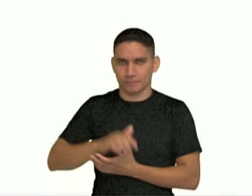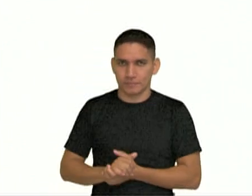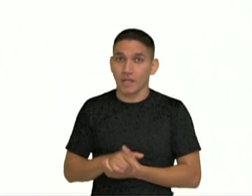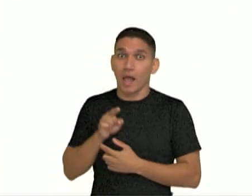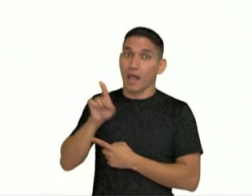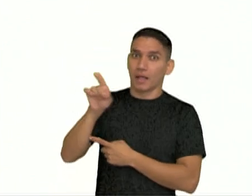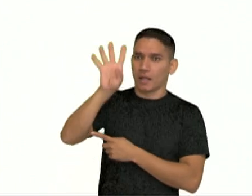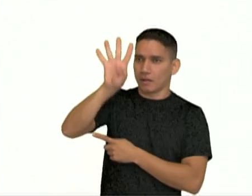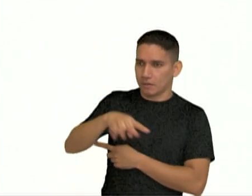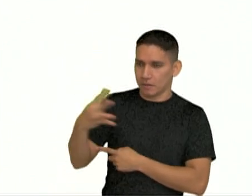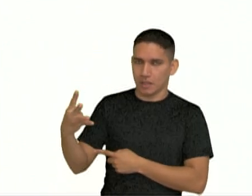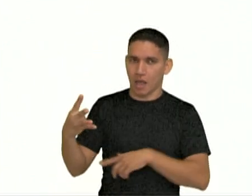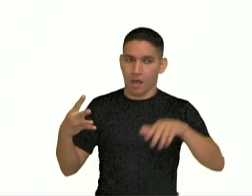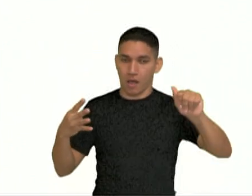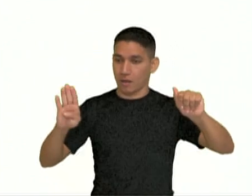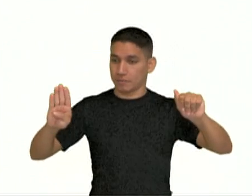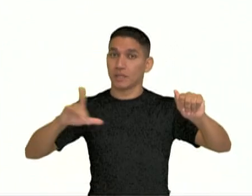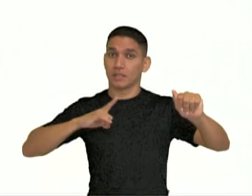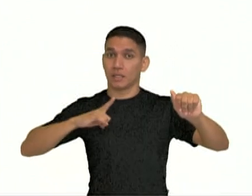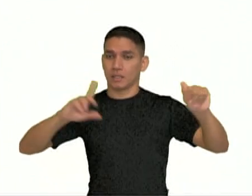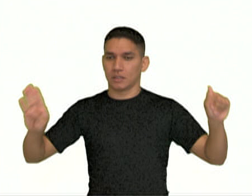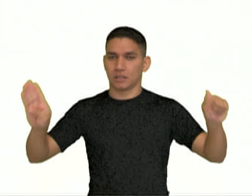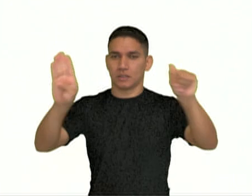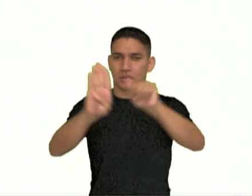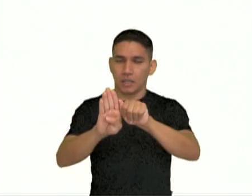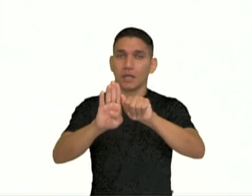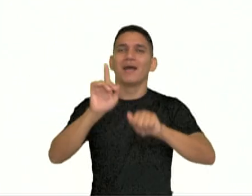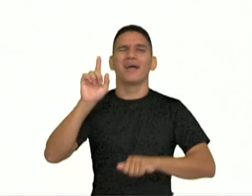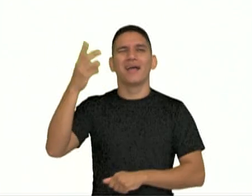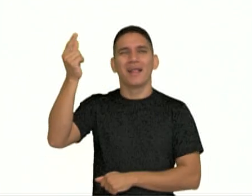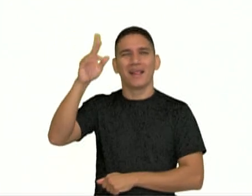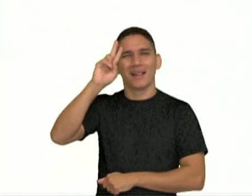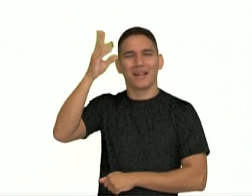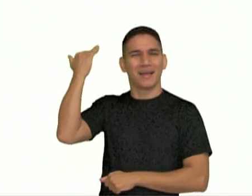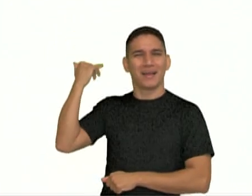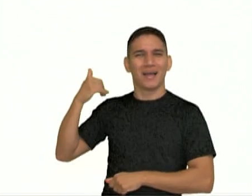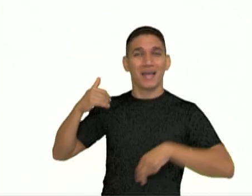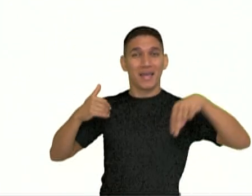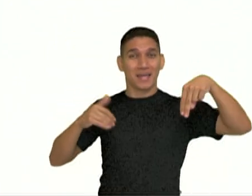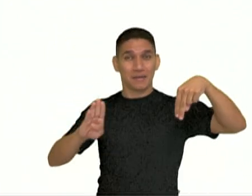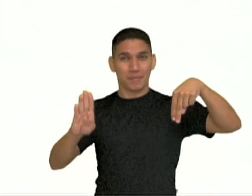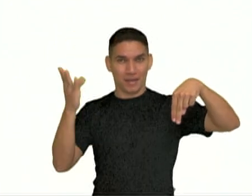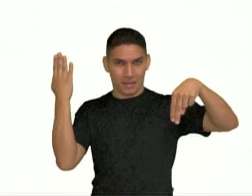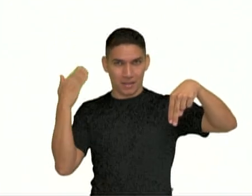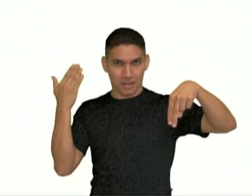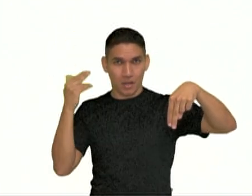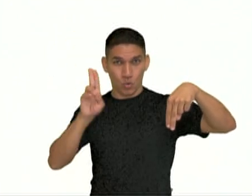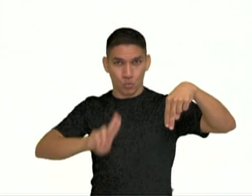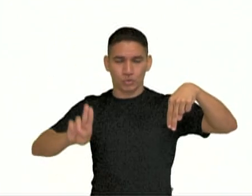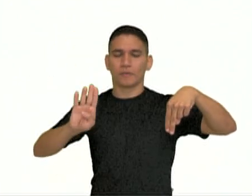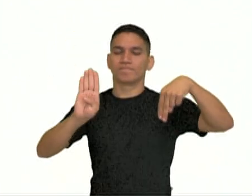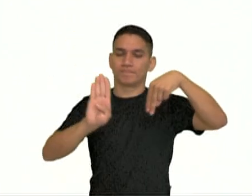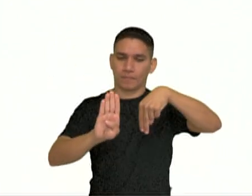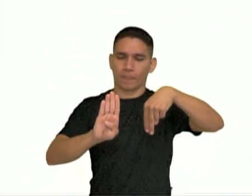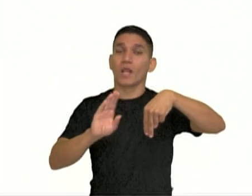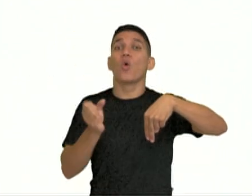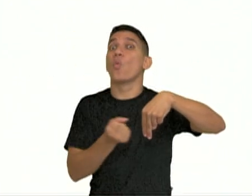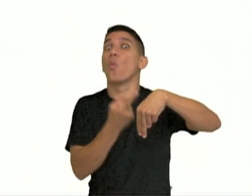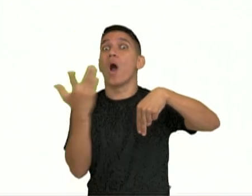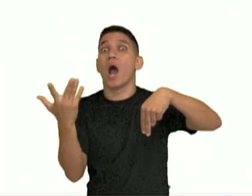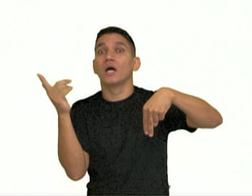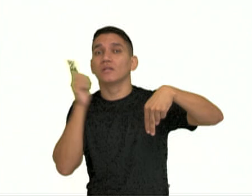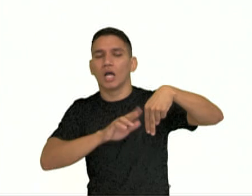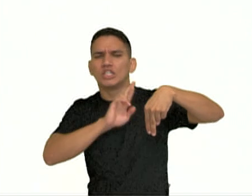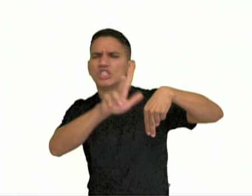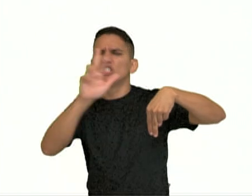isso lá, ó, tinha 2 pares de genes, né? O N e o B, no caso que a gente usou de exemplo lá. Quantos fenótipos diferentes a